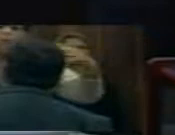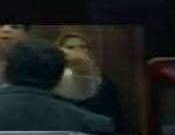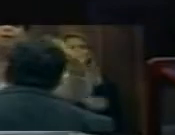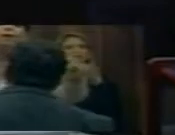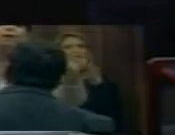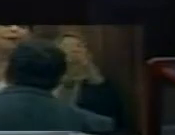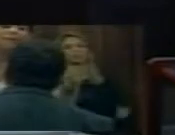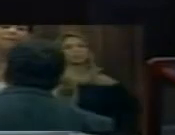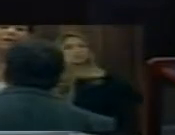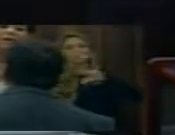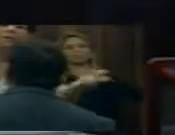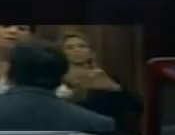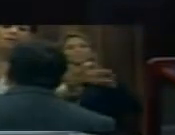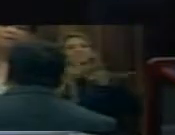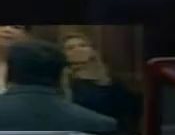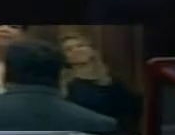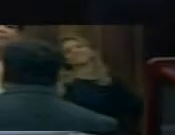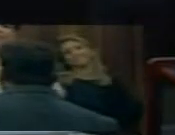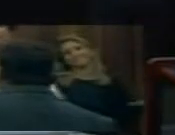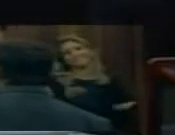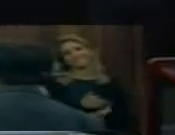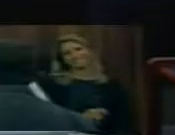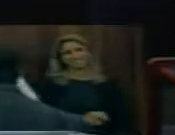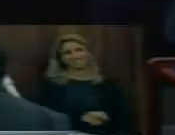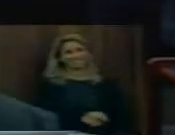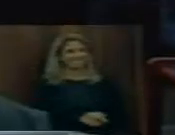Boa noite a todas e a todos.